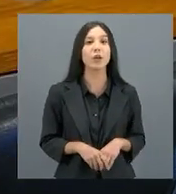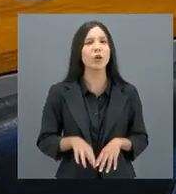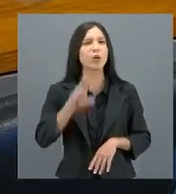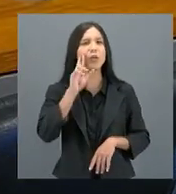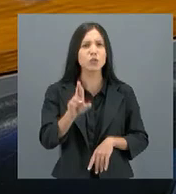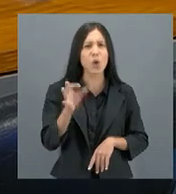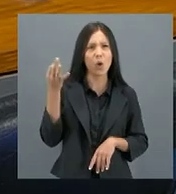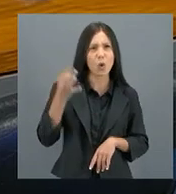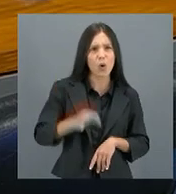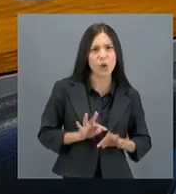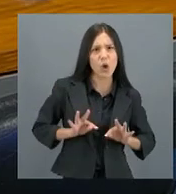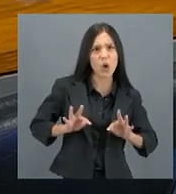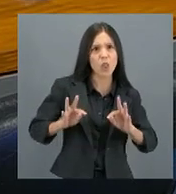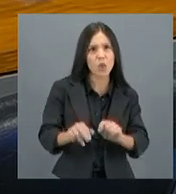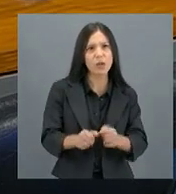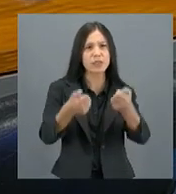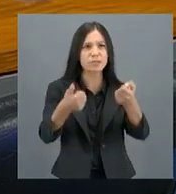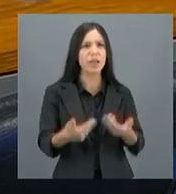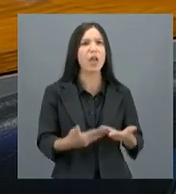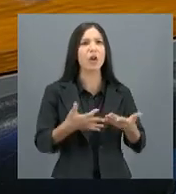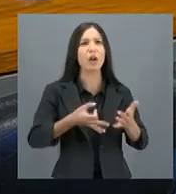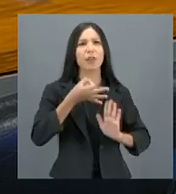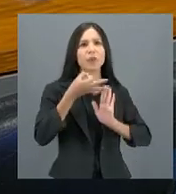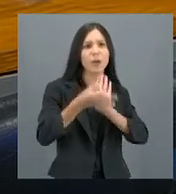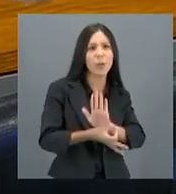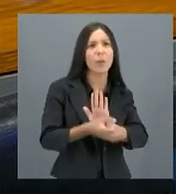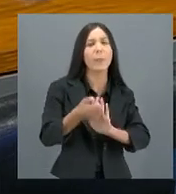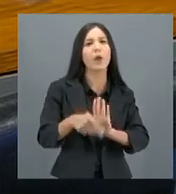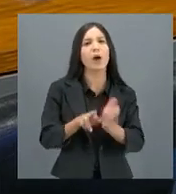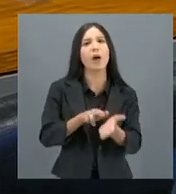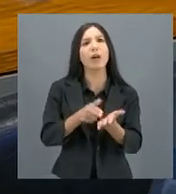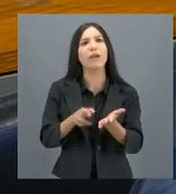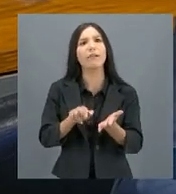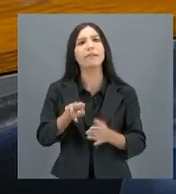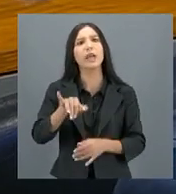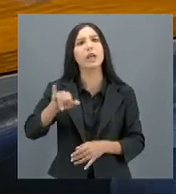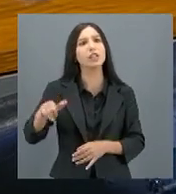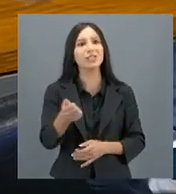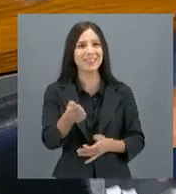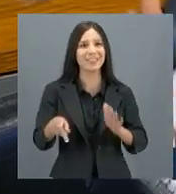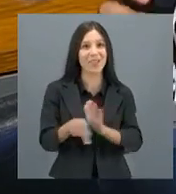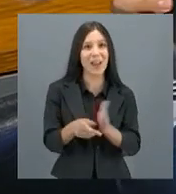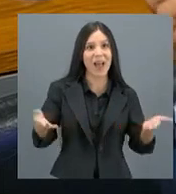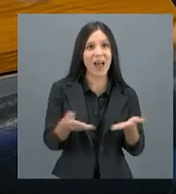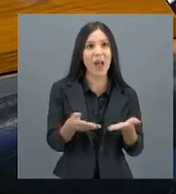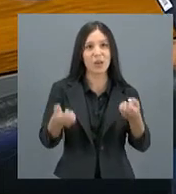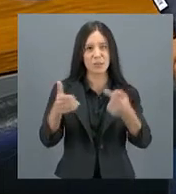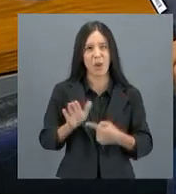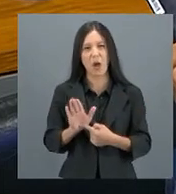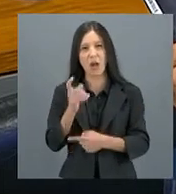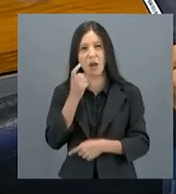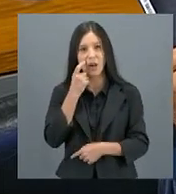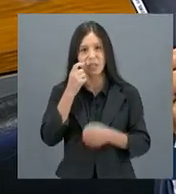senhor confirma todos esses fatos narrados na revista Veja, aqui, às quais eu acabo